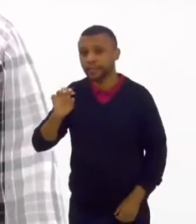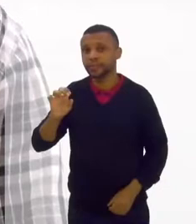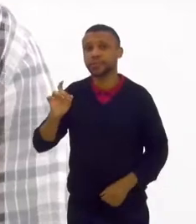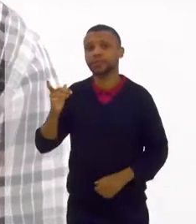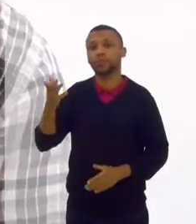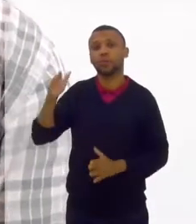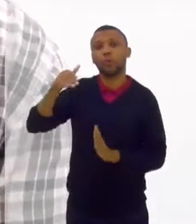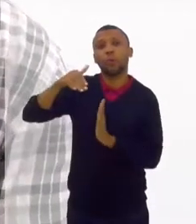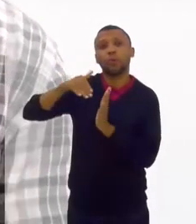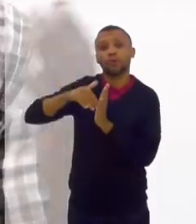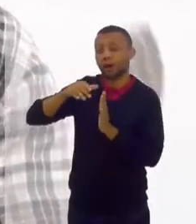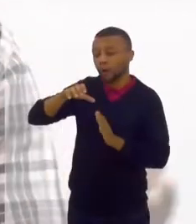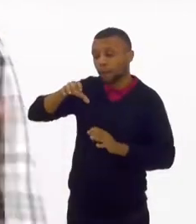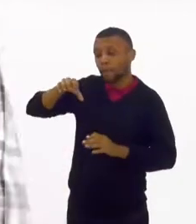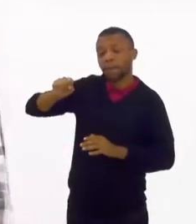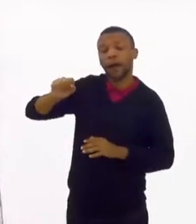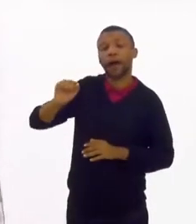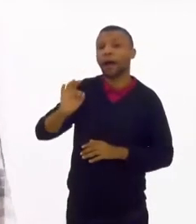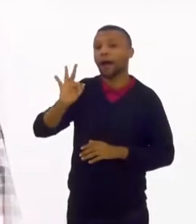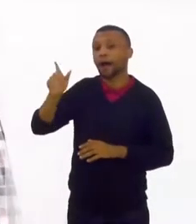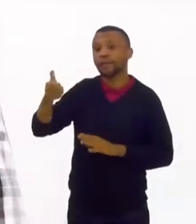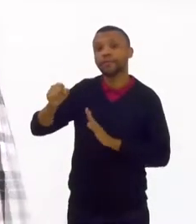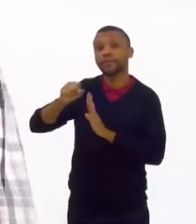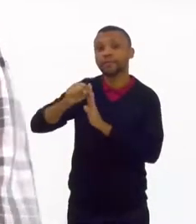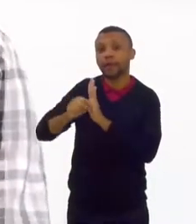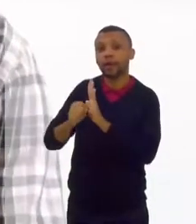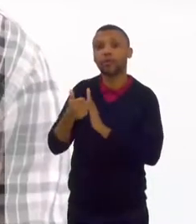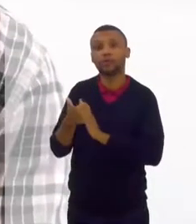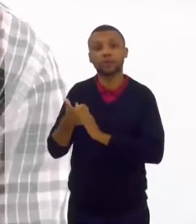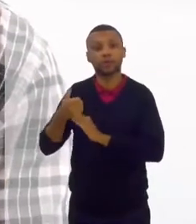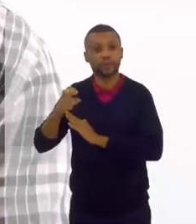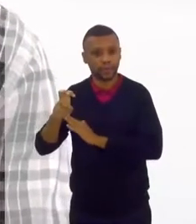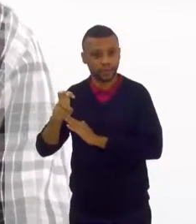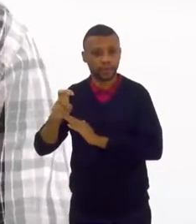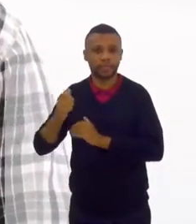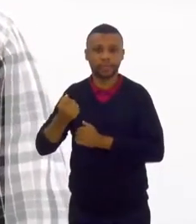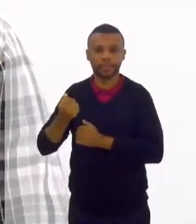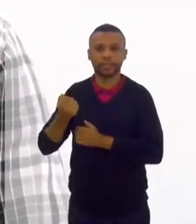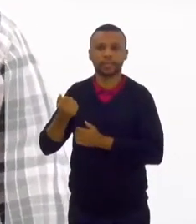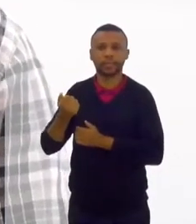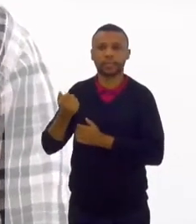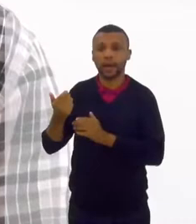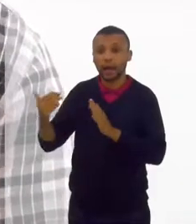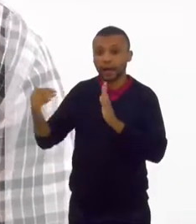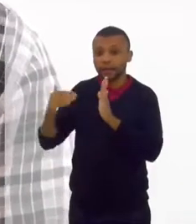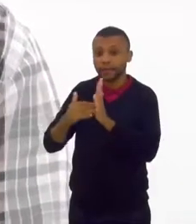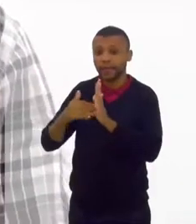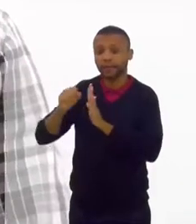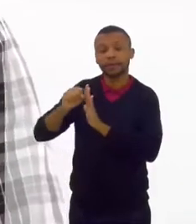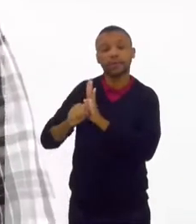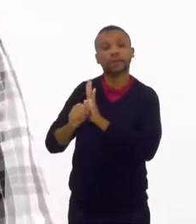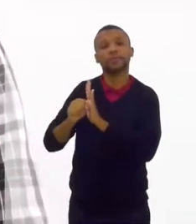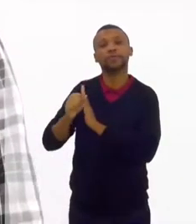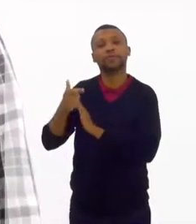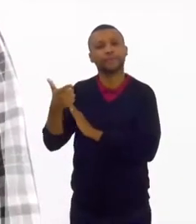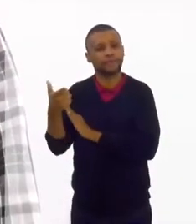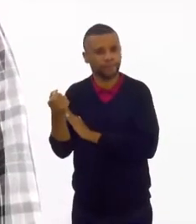a colonizar a África, a partir do século XV, meia do século XV, até século XIX ou